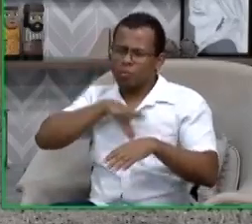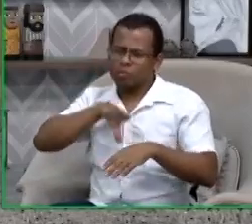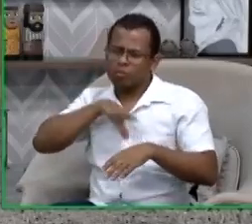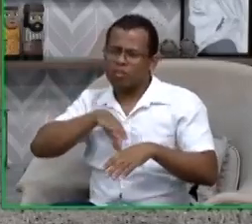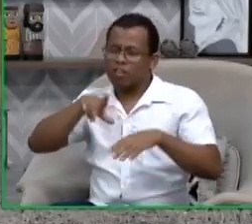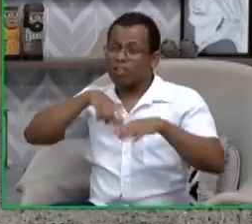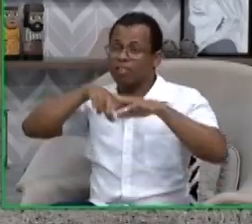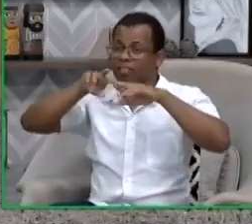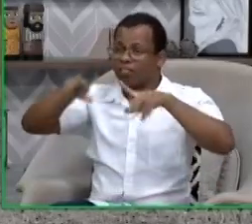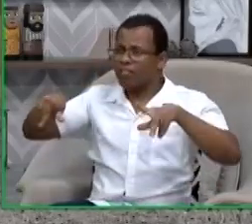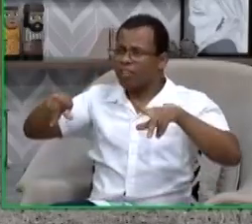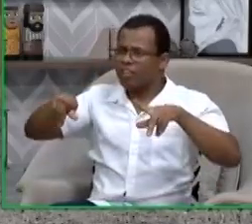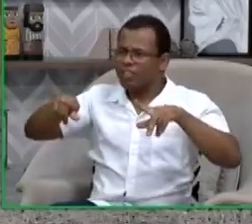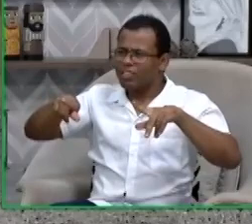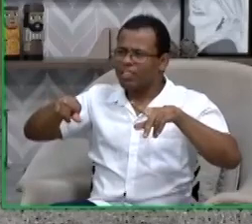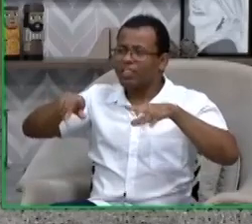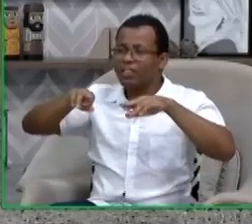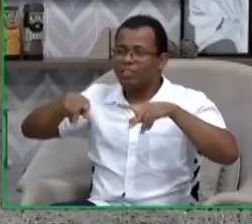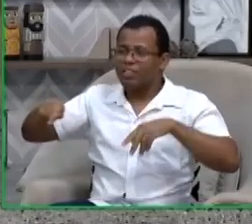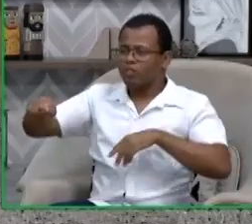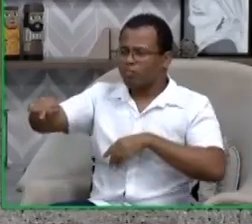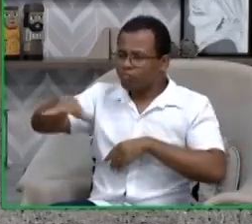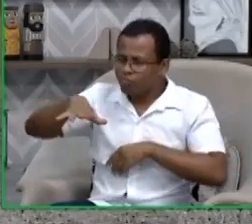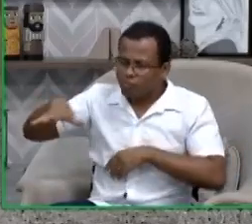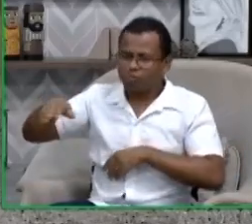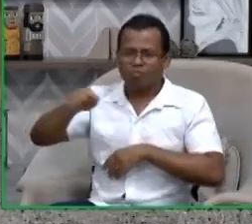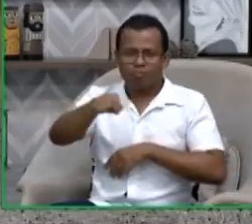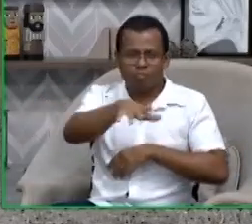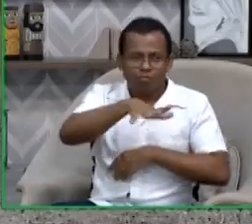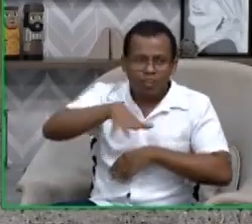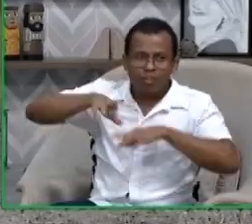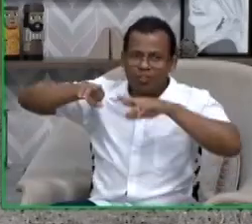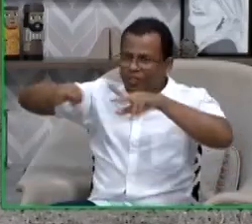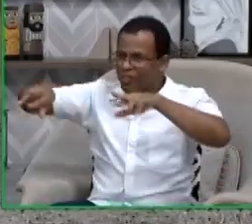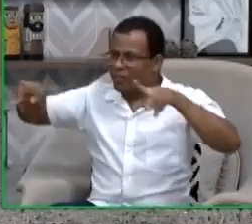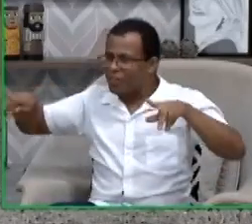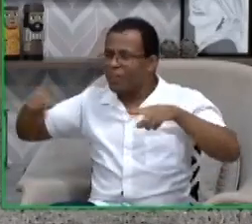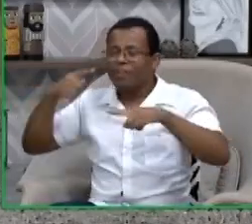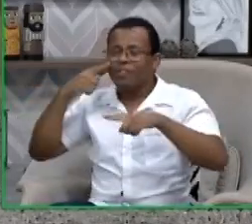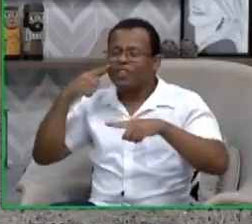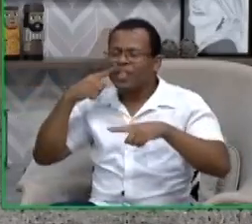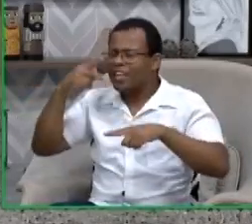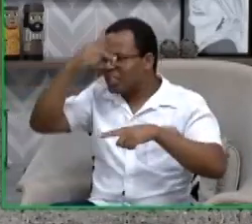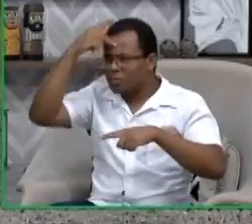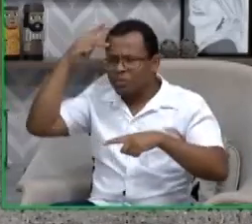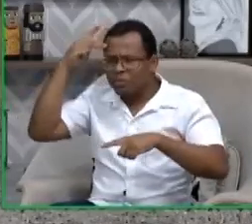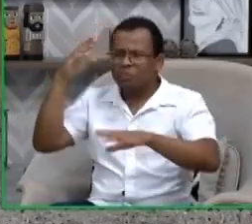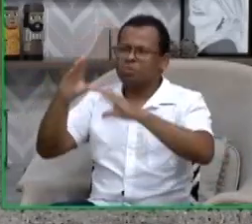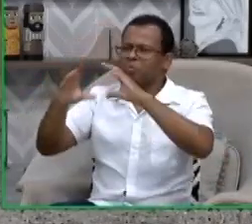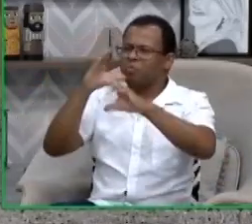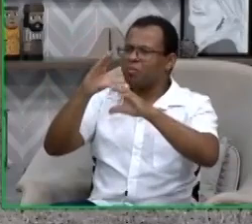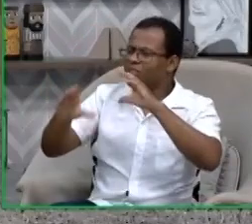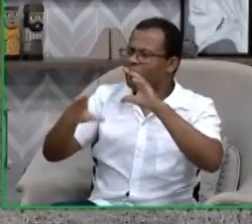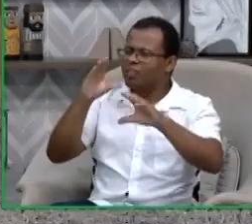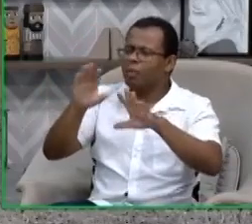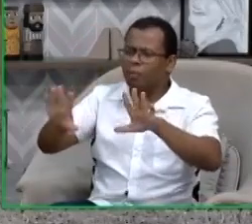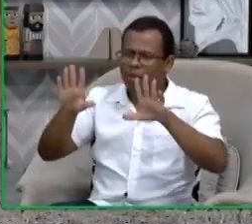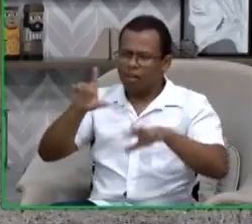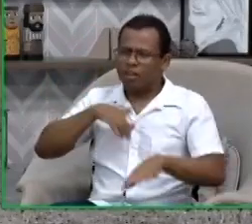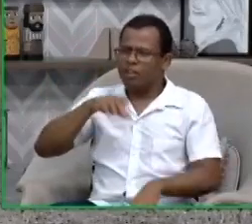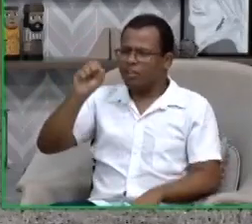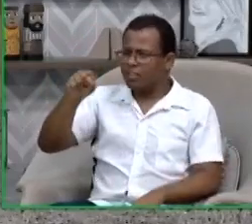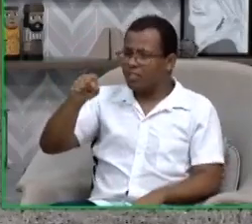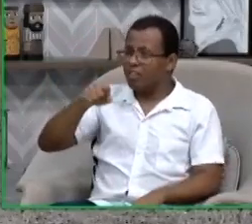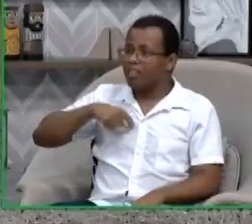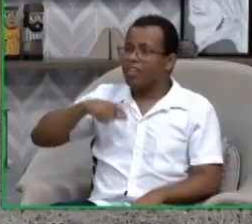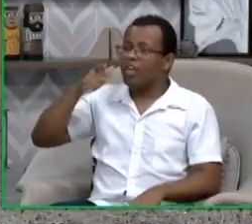na Libras também tem o sotaque de região para região, né? No geral, todo mundo se comunica. Sim. Mas existe, não é, Raquel? Sim. A